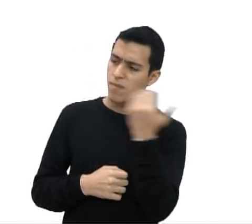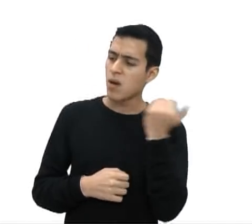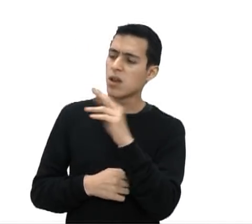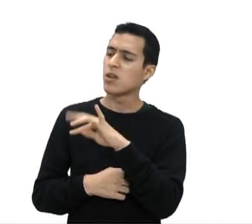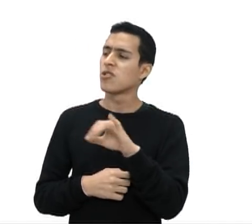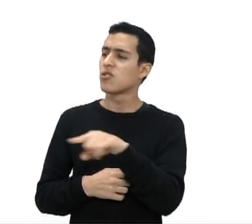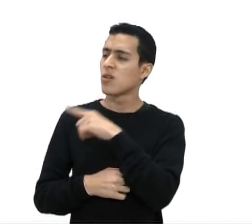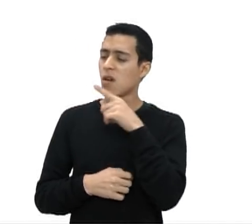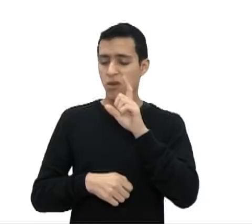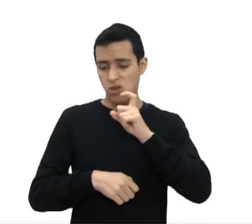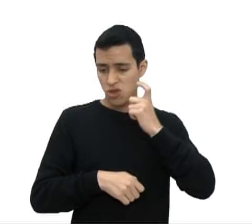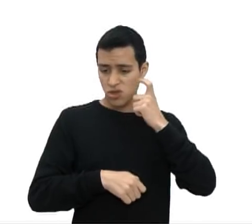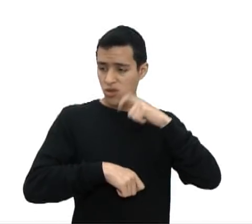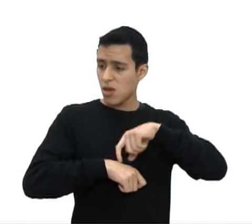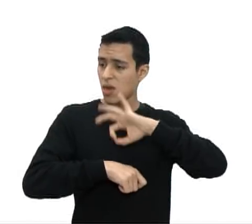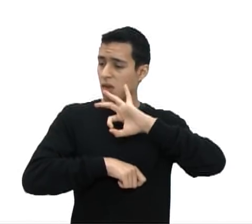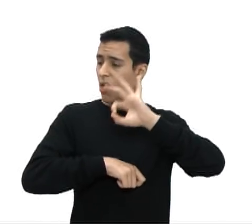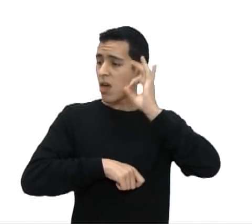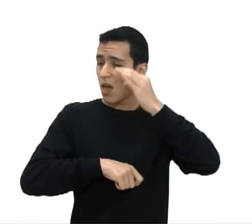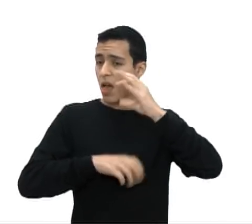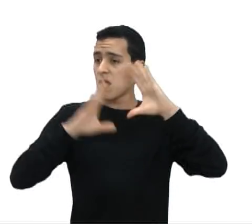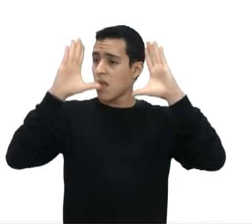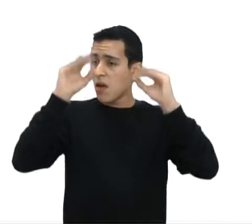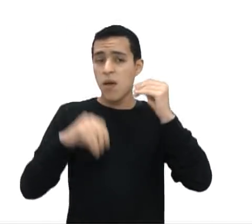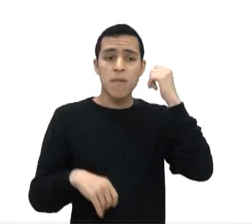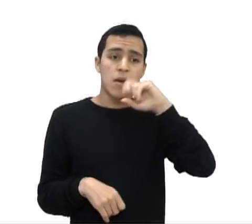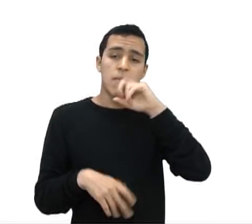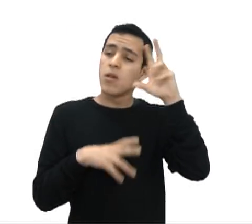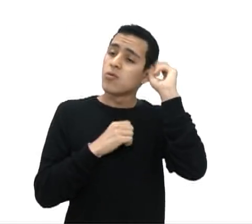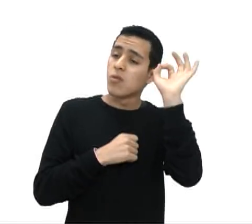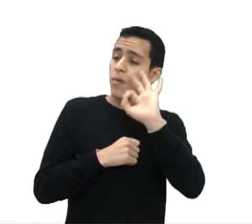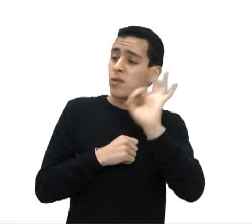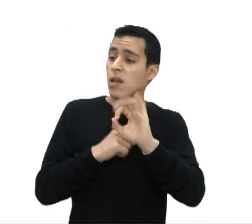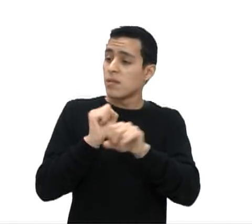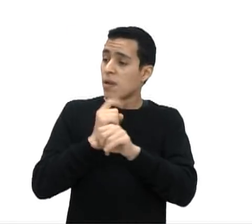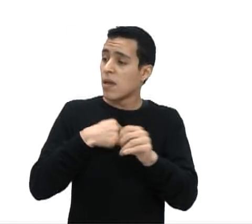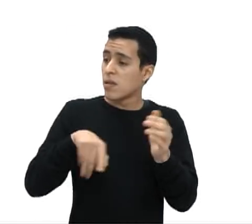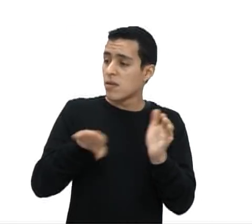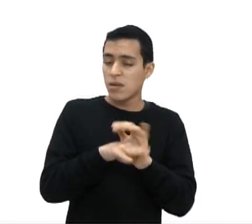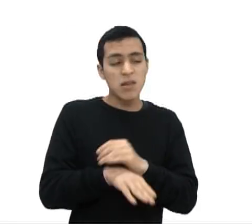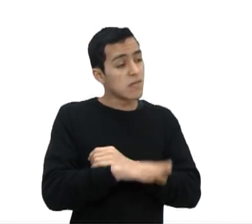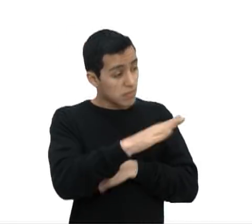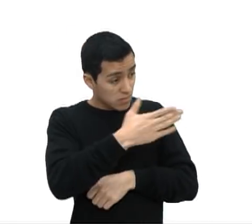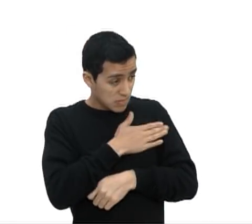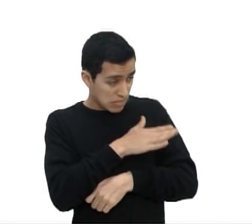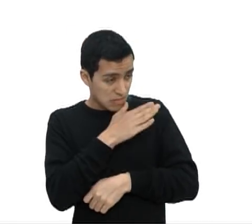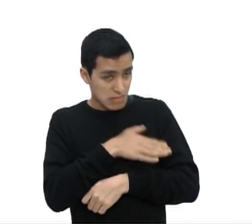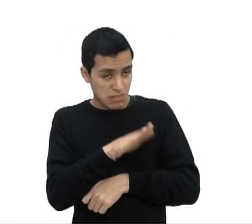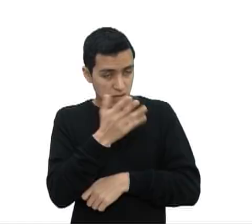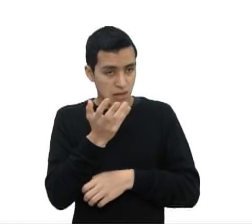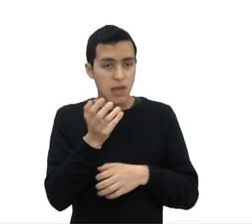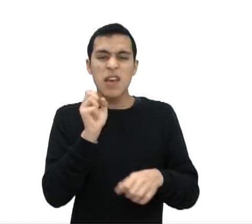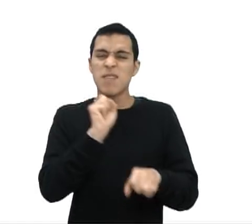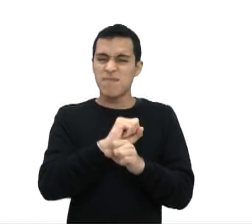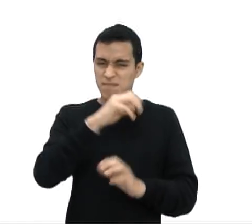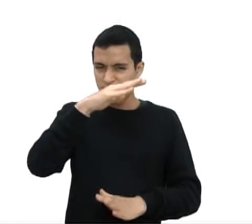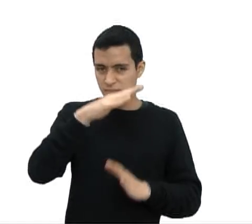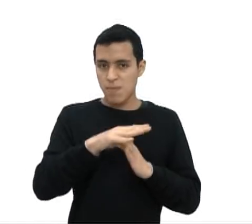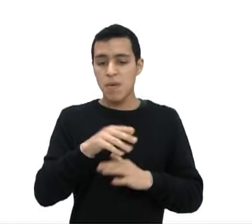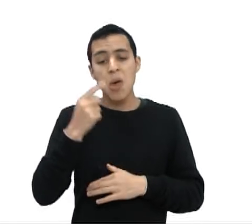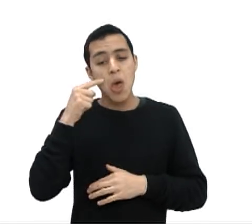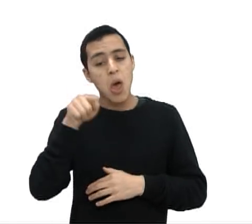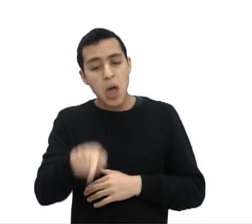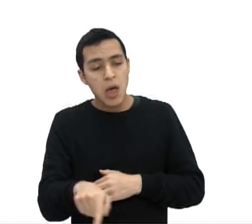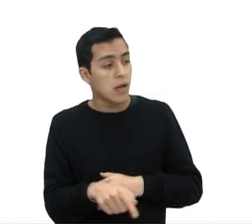tarde. Mamãe não dorme enquanto eu não chego. O Tião, quer te aquietar? Pausa, aponta a